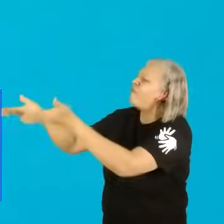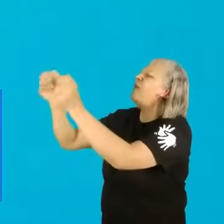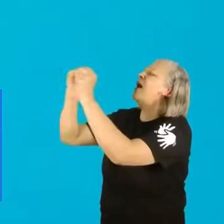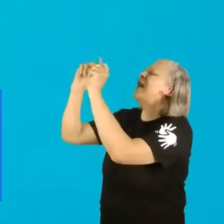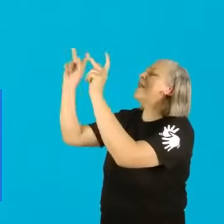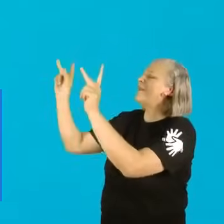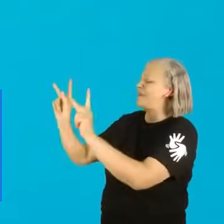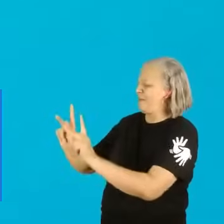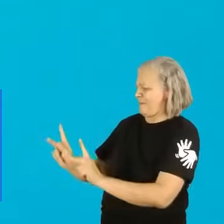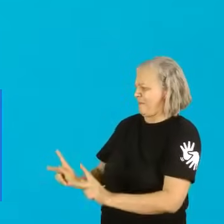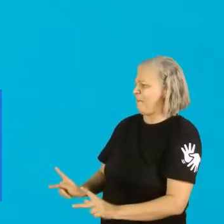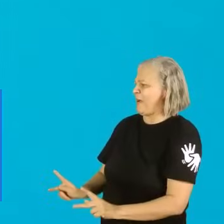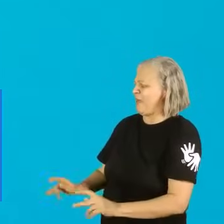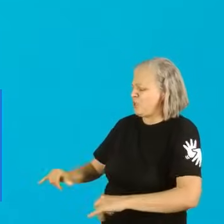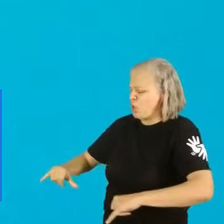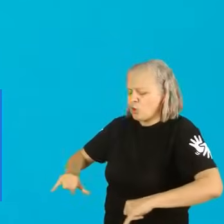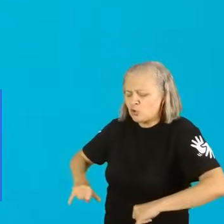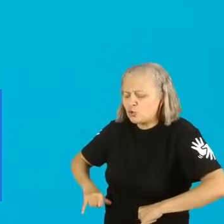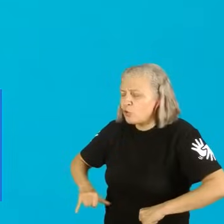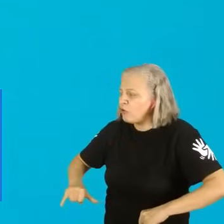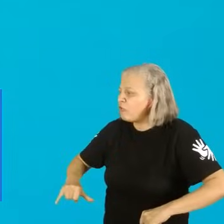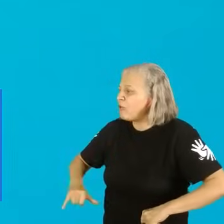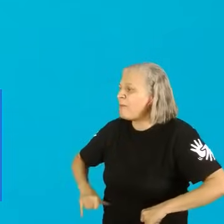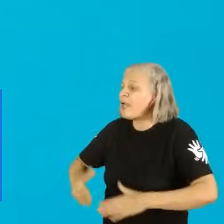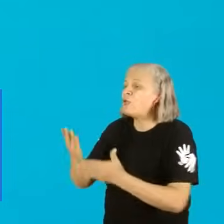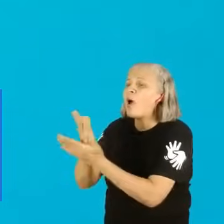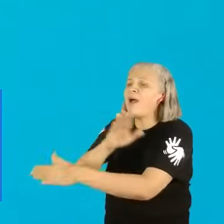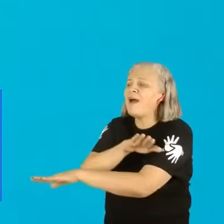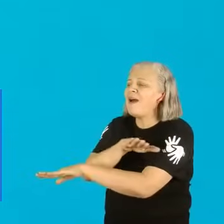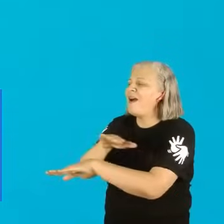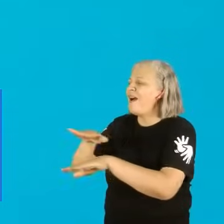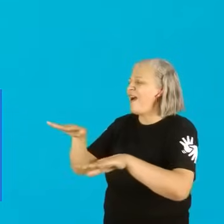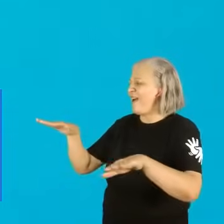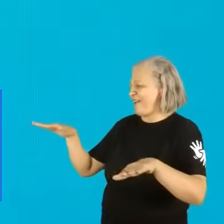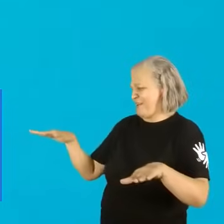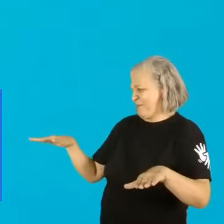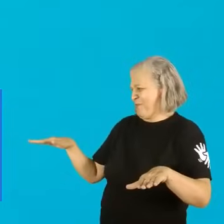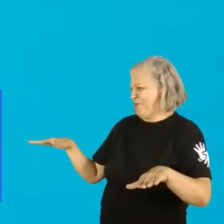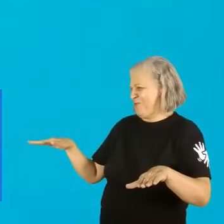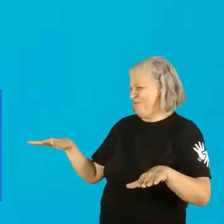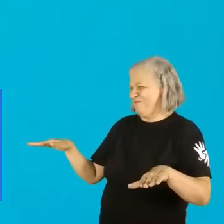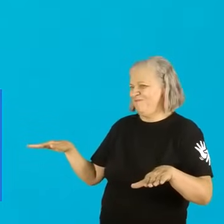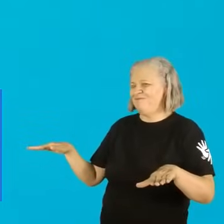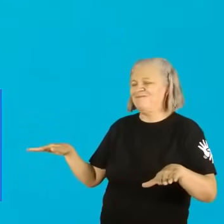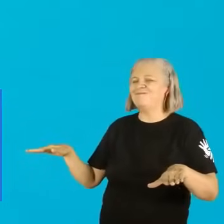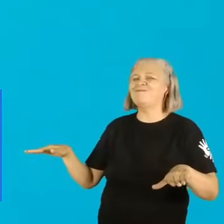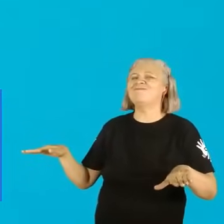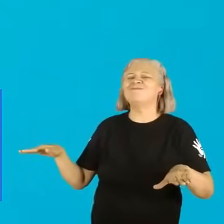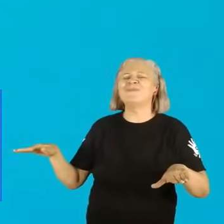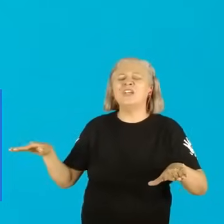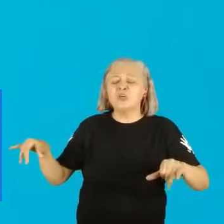seu sofrimento acabou. O seu